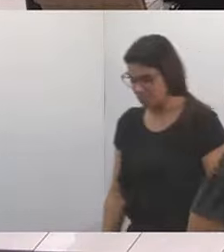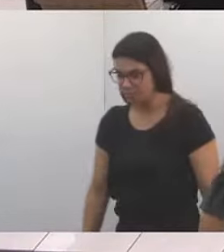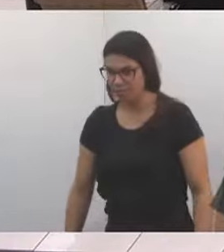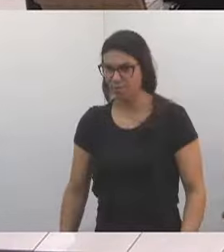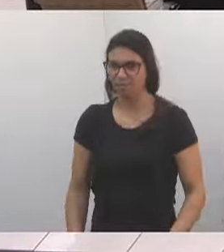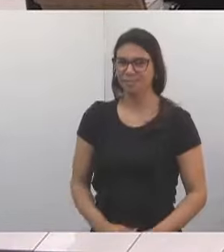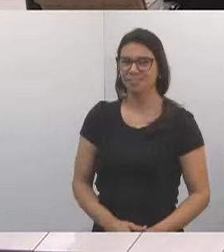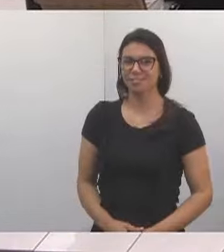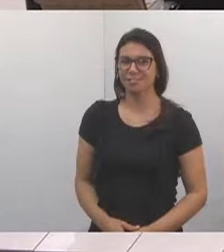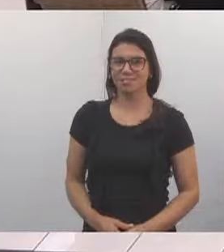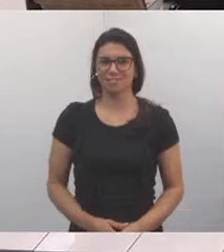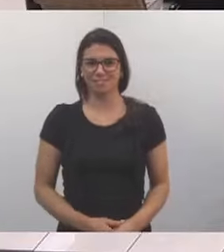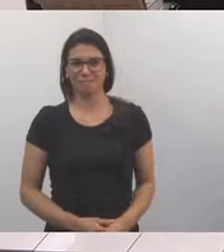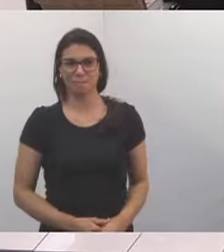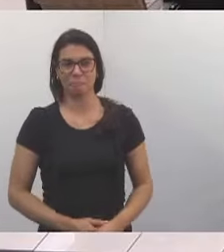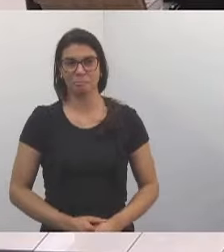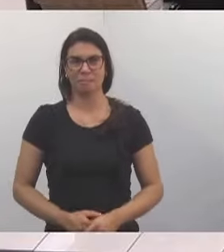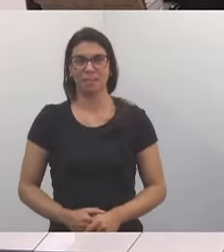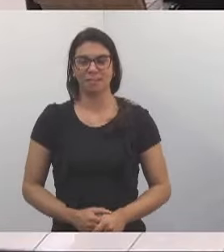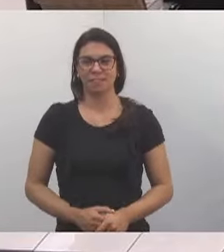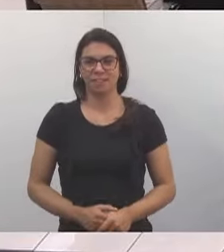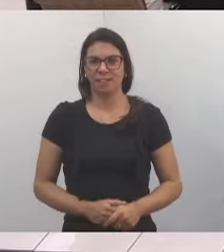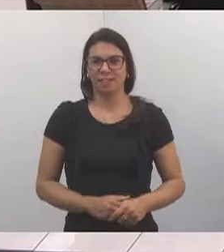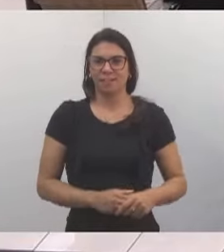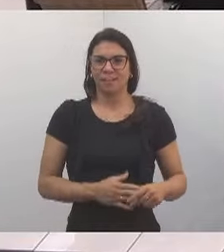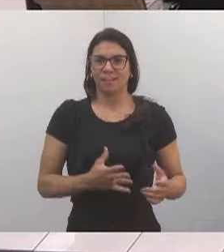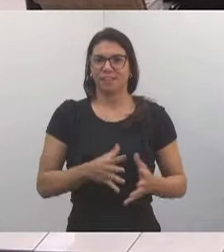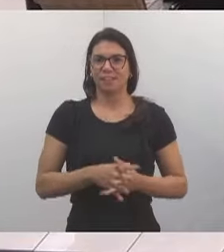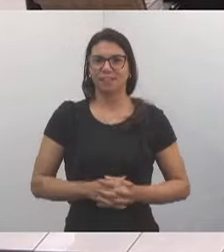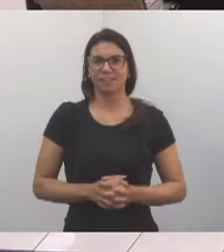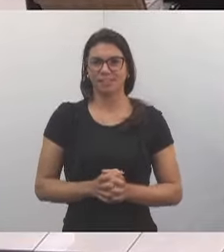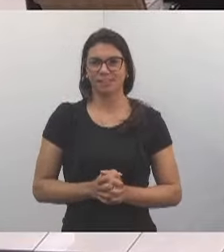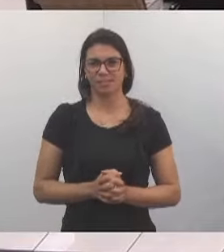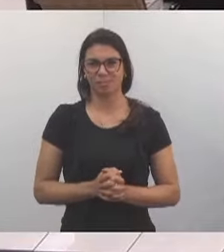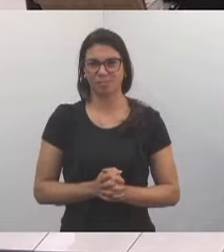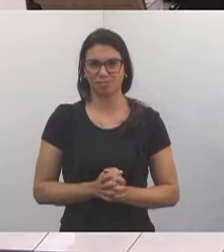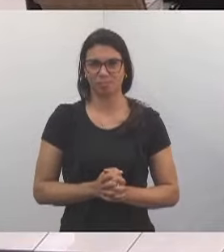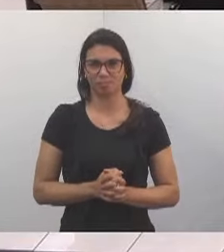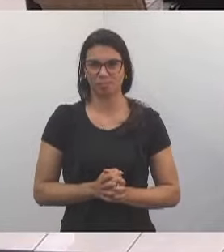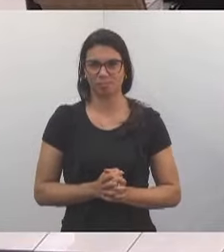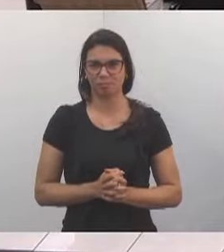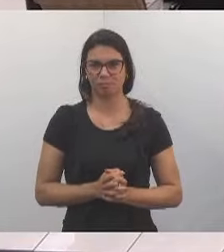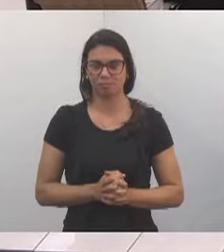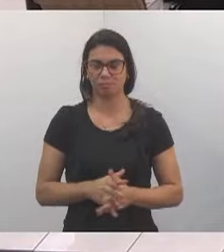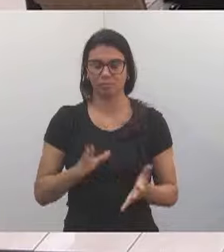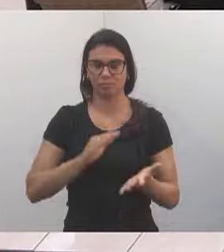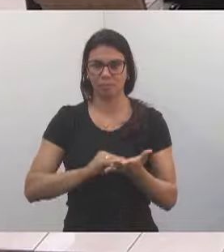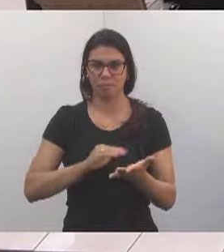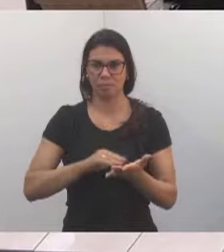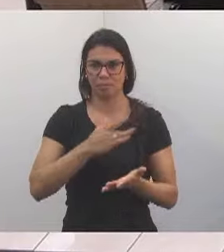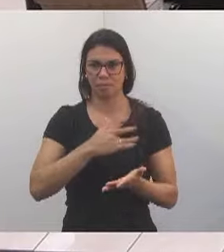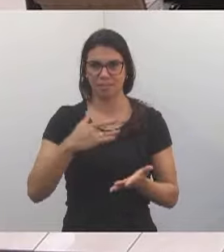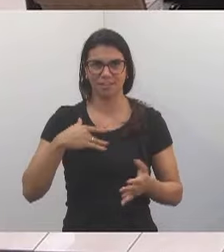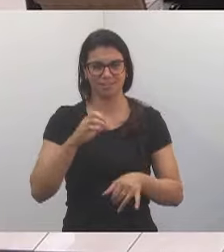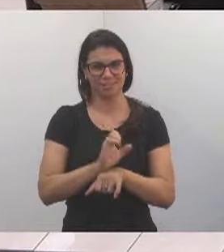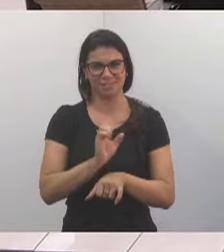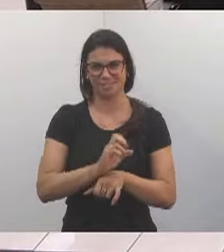regimentais, seja oficializado o senhor Eleusis Paiva, digníssimo secretário de Saúde do Estado de São